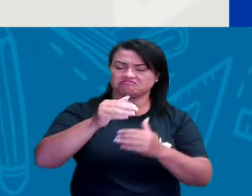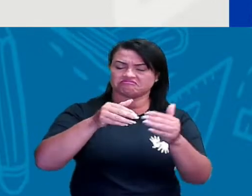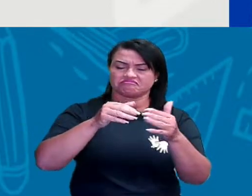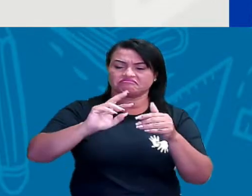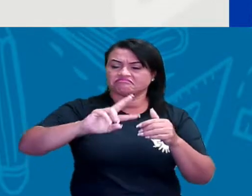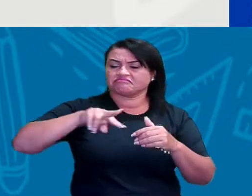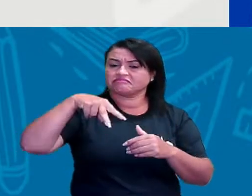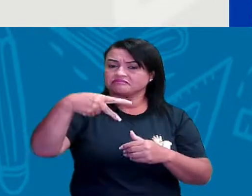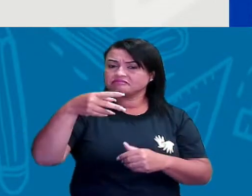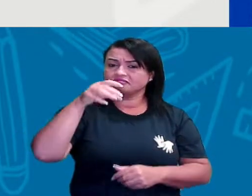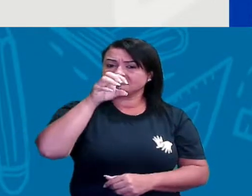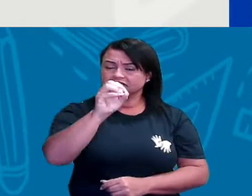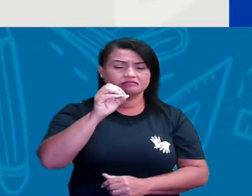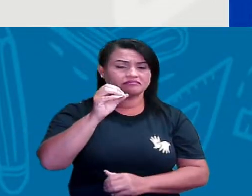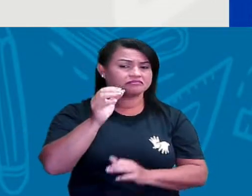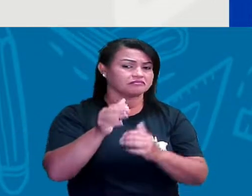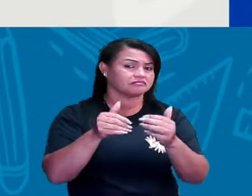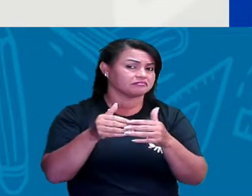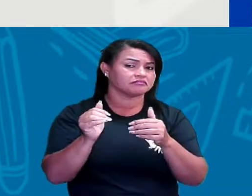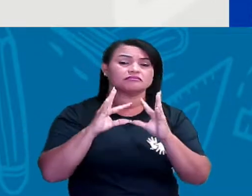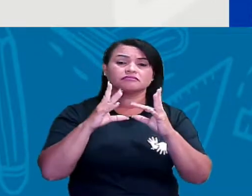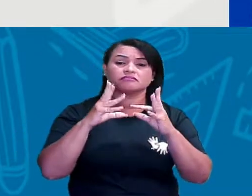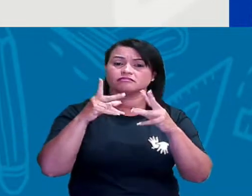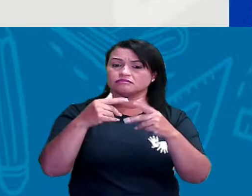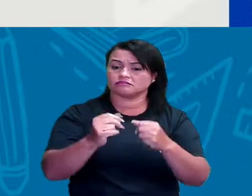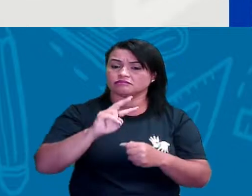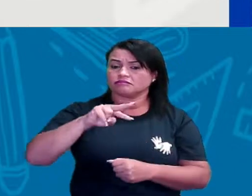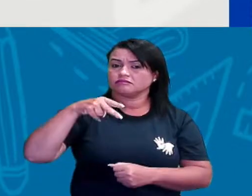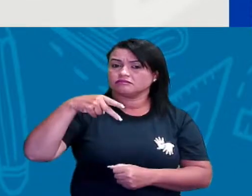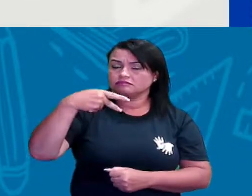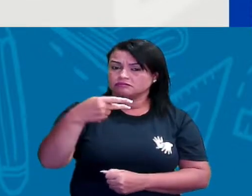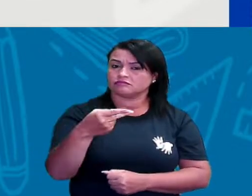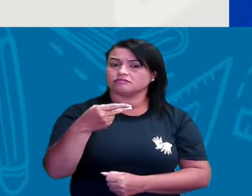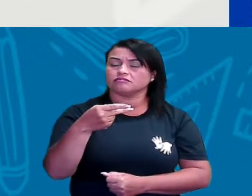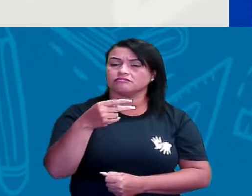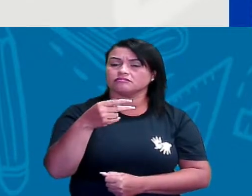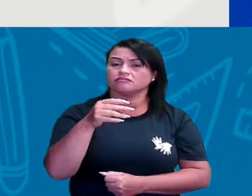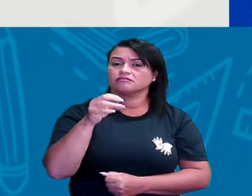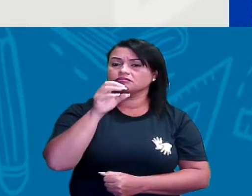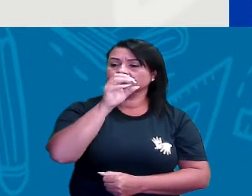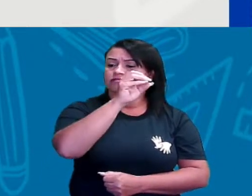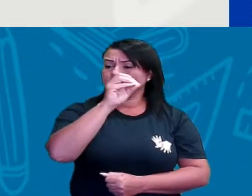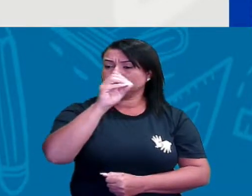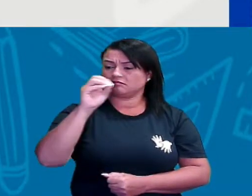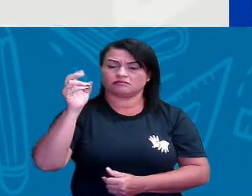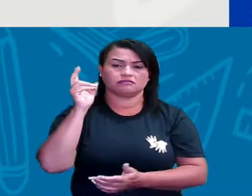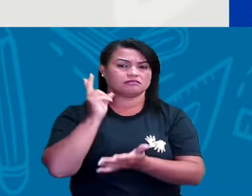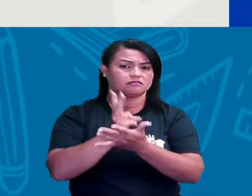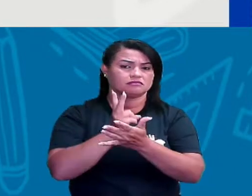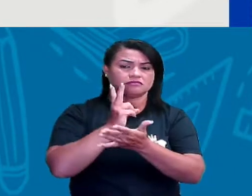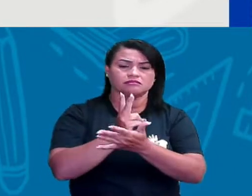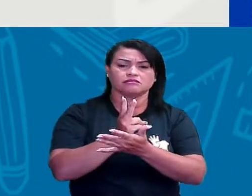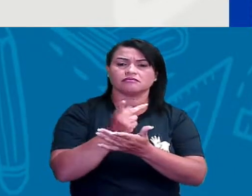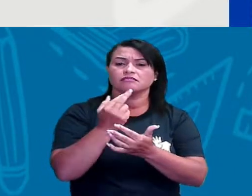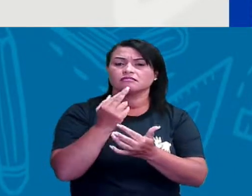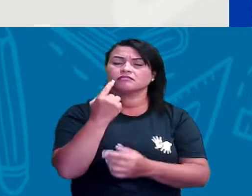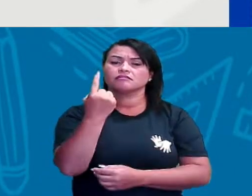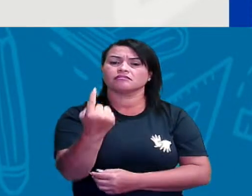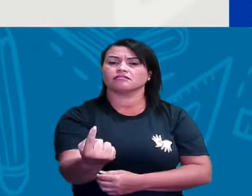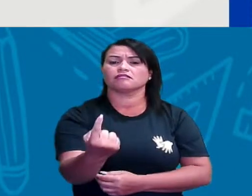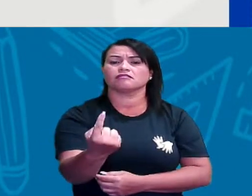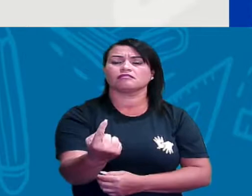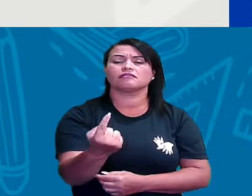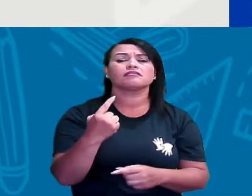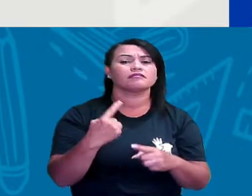tá? Todas as potências com expoente igual a zero sempre vai ser igual a 1. Por